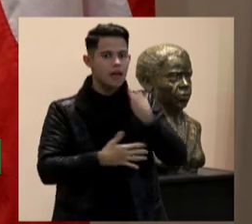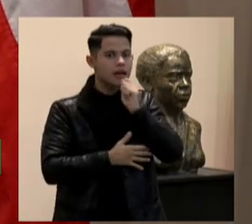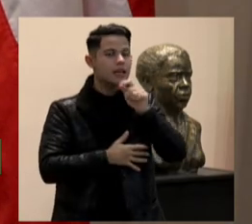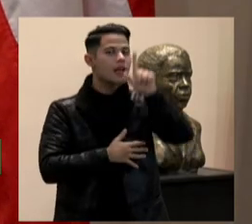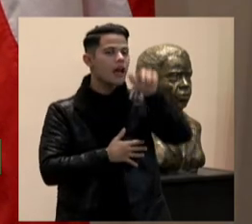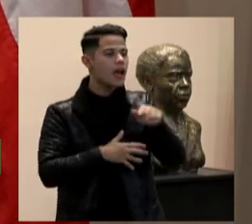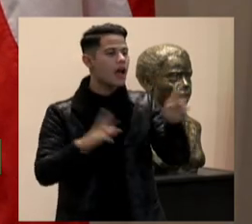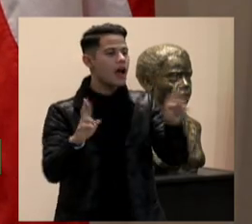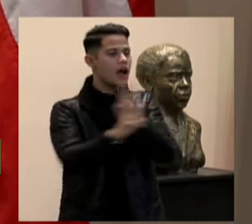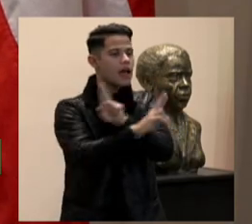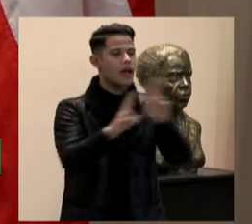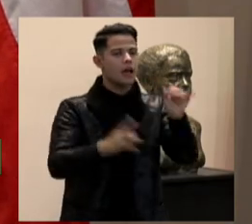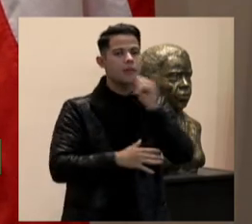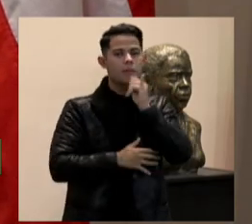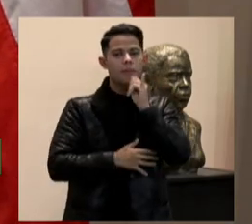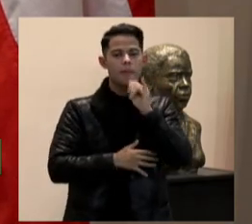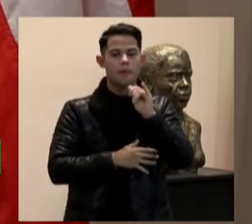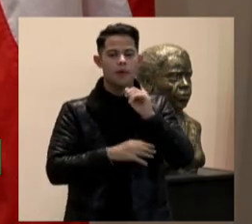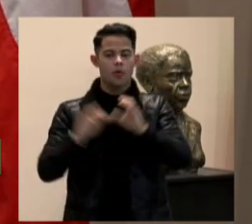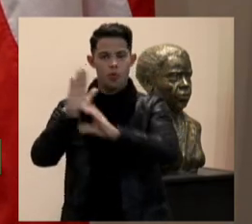entre currículo e BNCC.